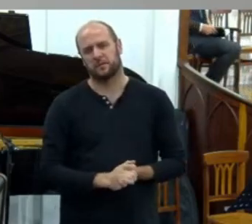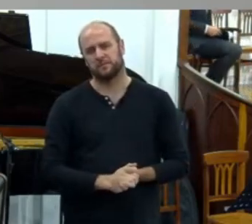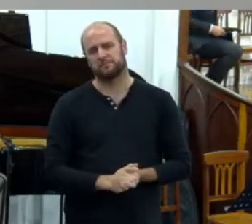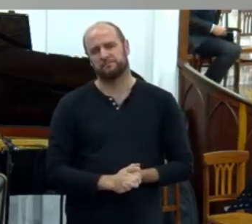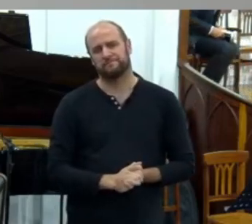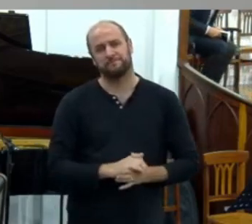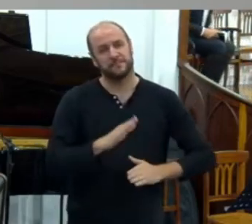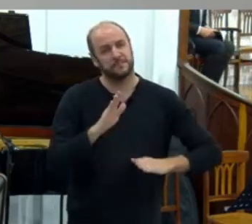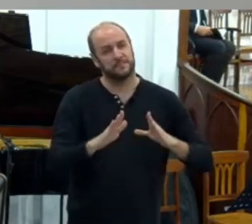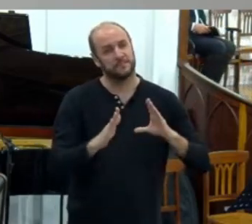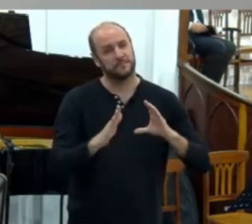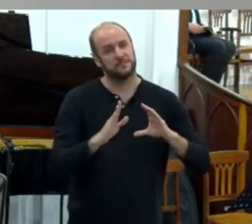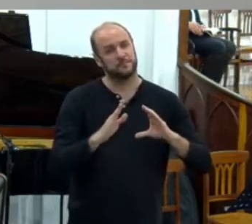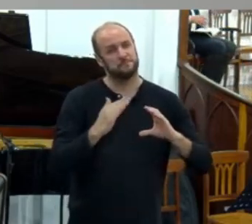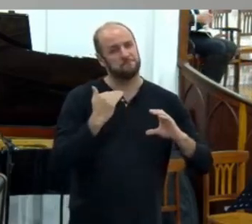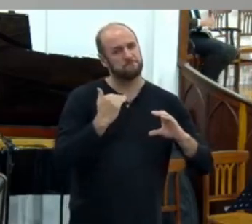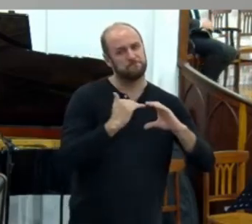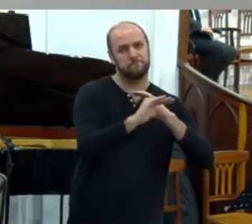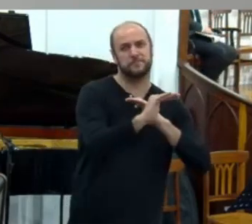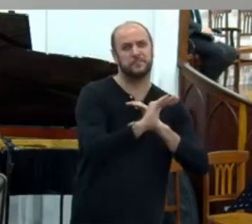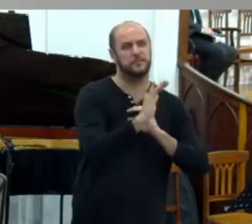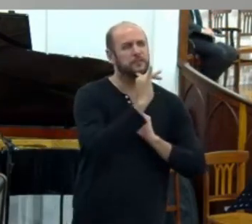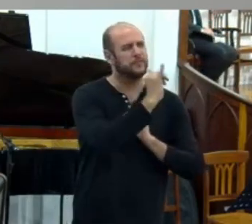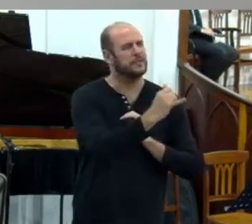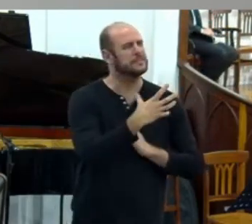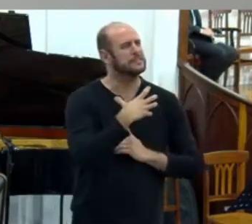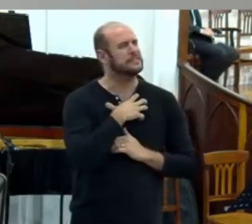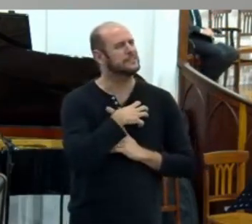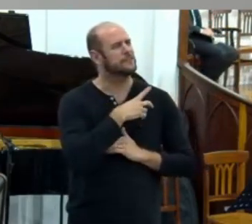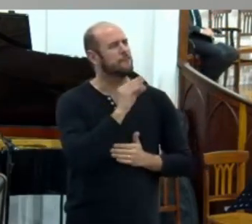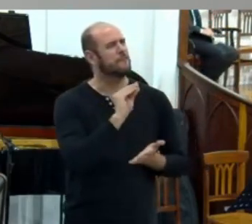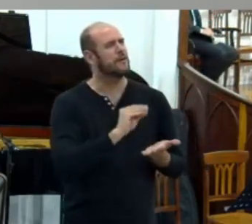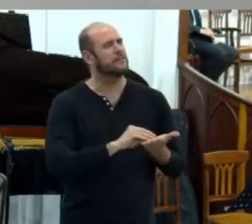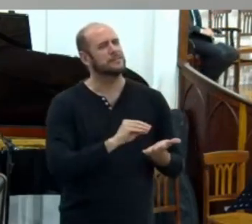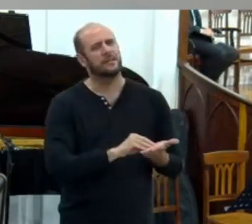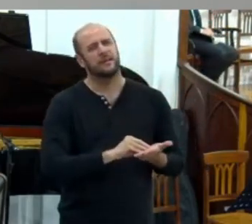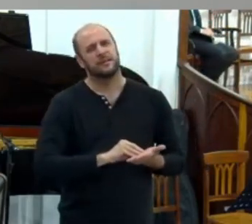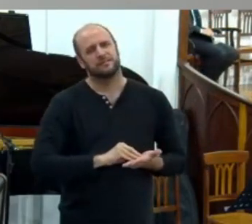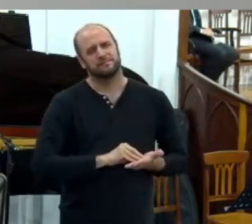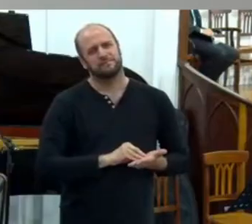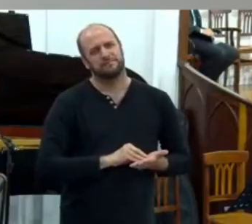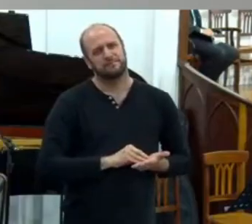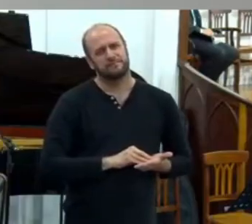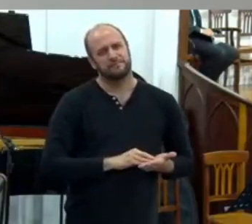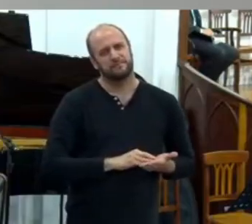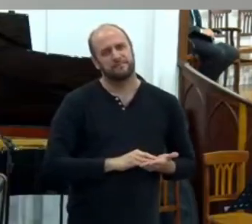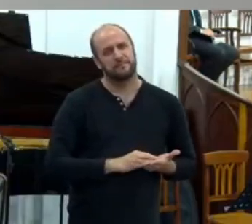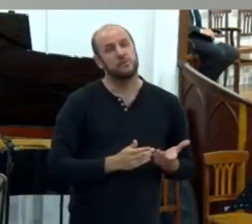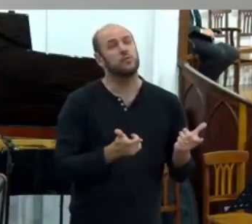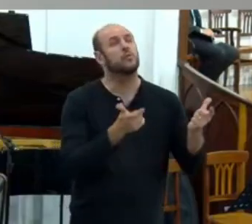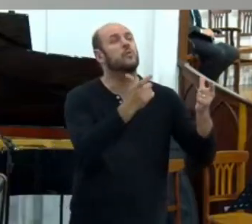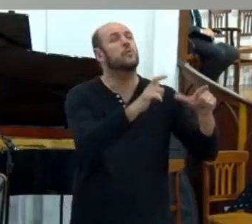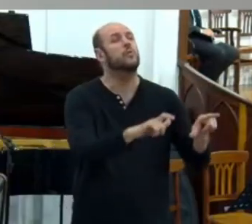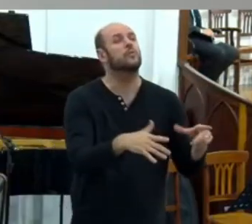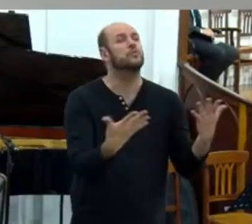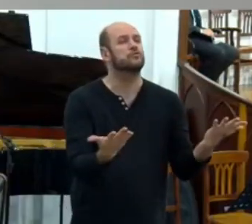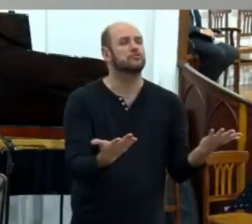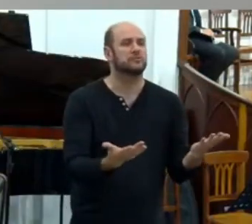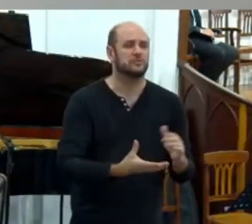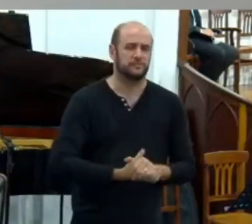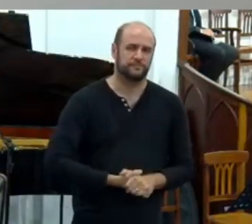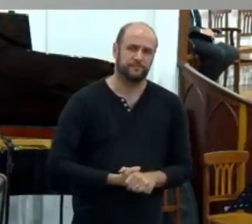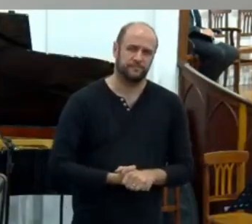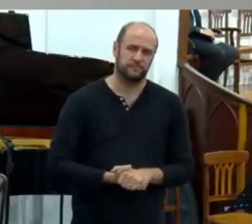talvez mandando uma mensagem para eles e dizendo: eu senti a sua falta. Onde você está?